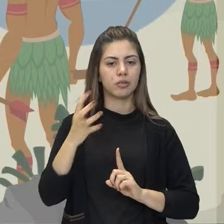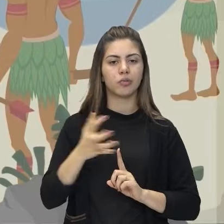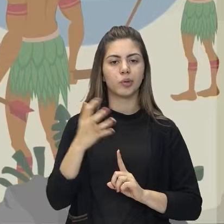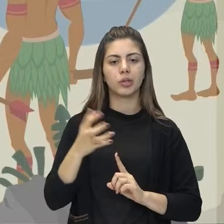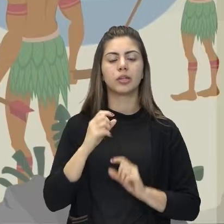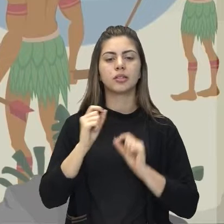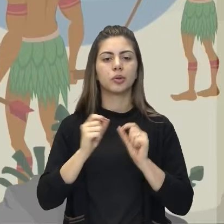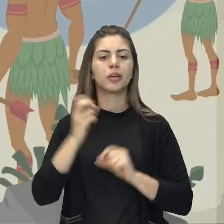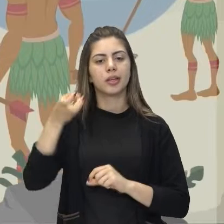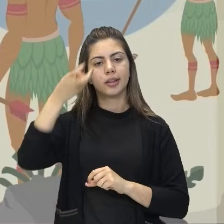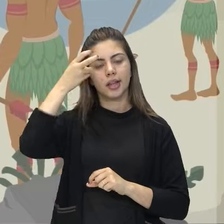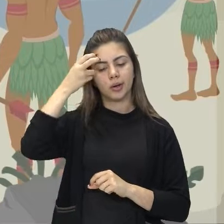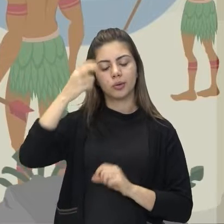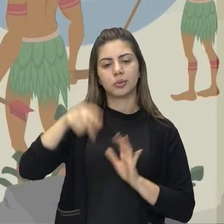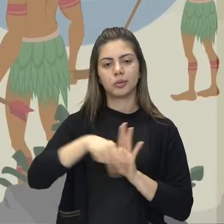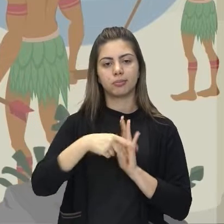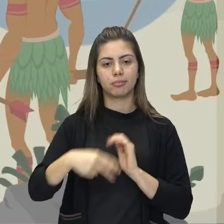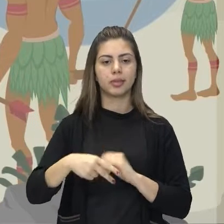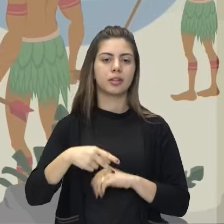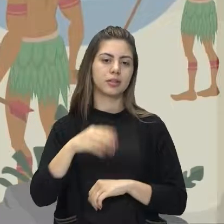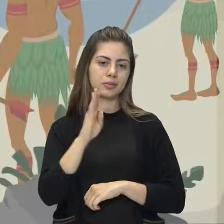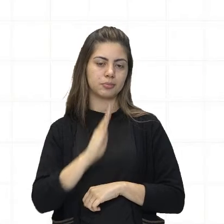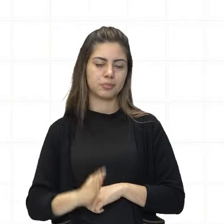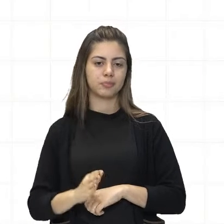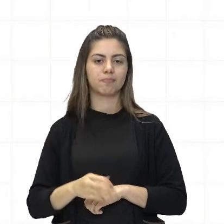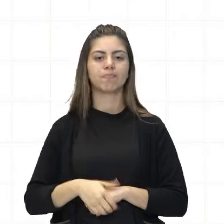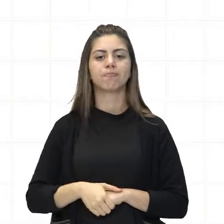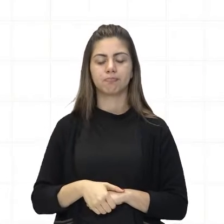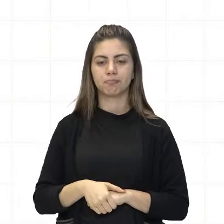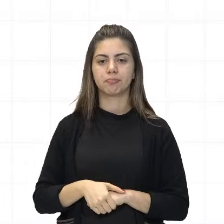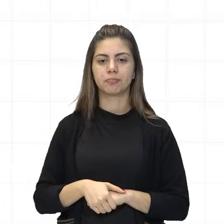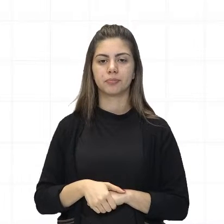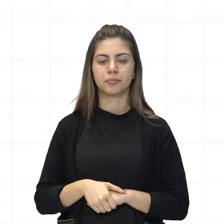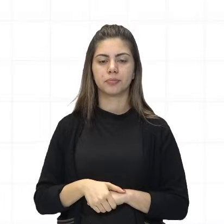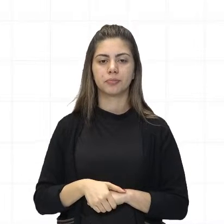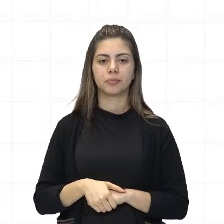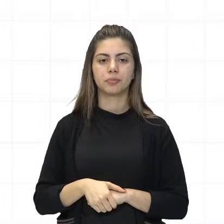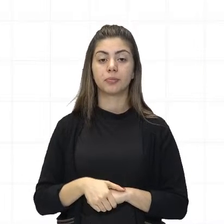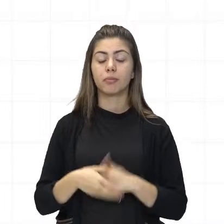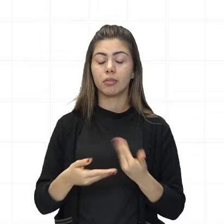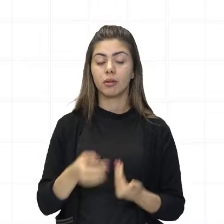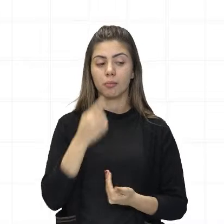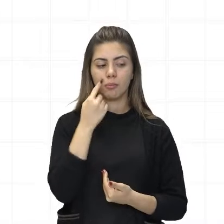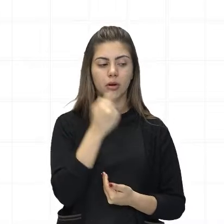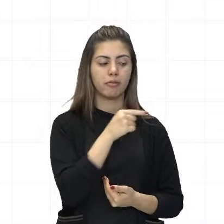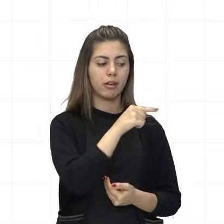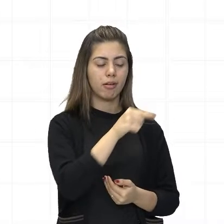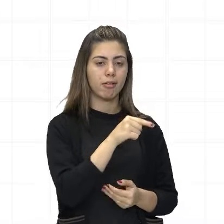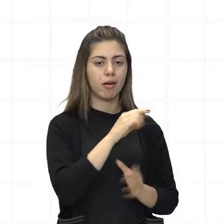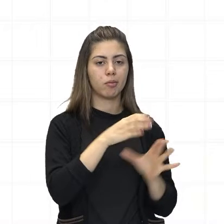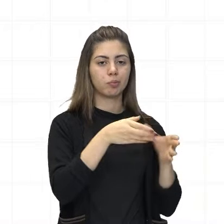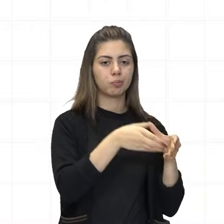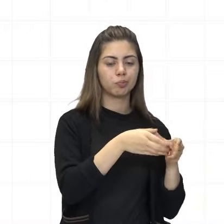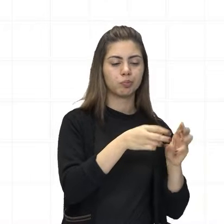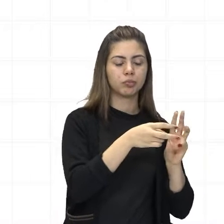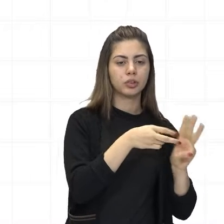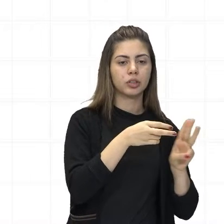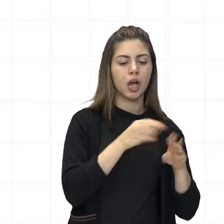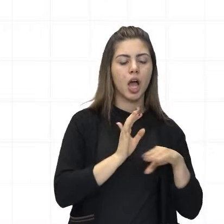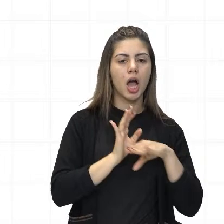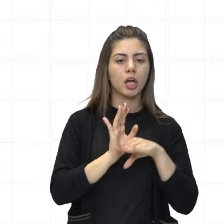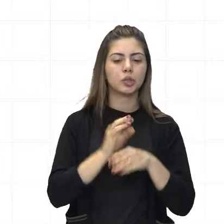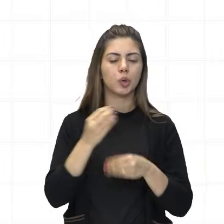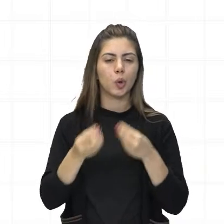a cultura brasileira atualmente. Então, vamos observar a contribuição indígena para a